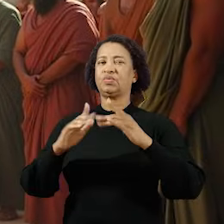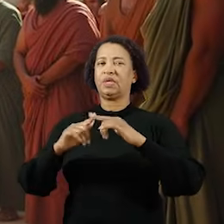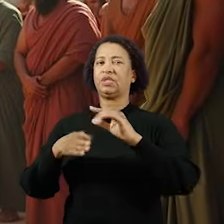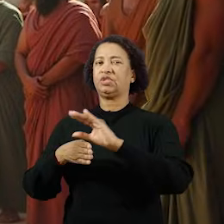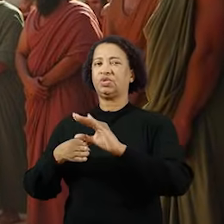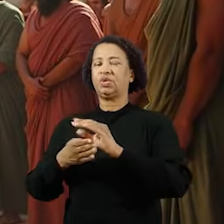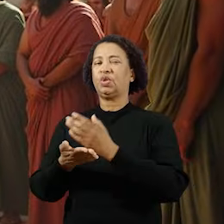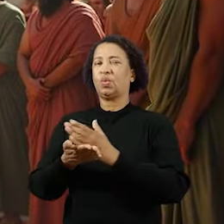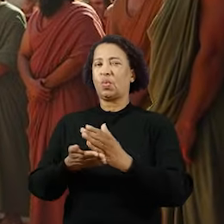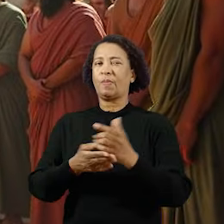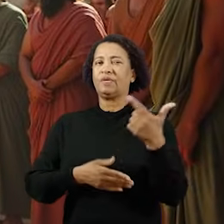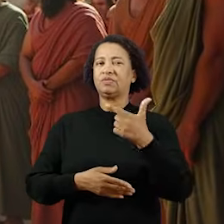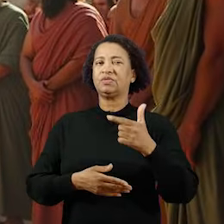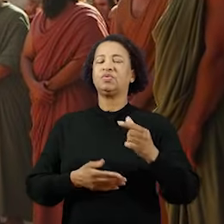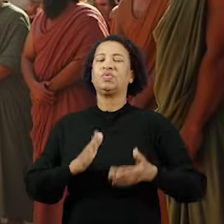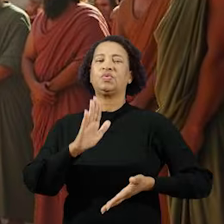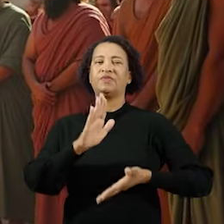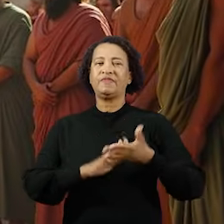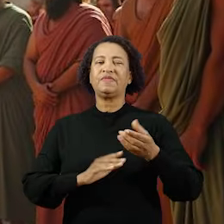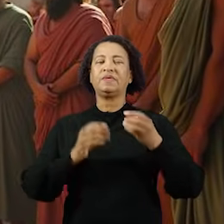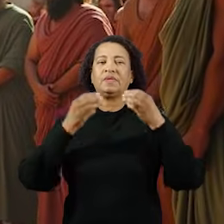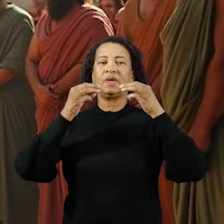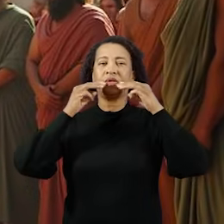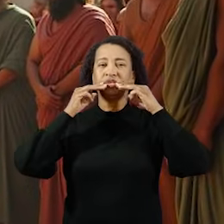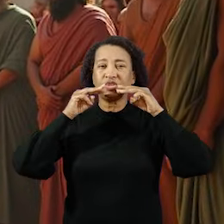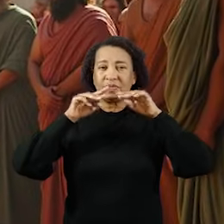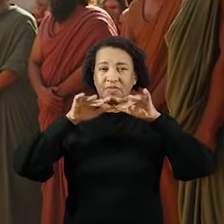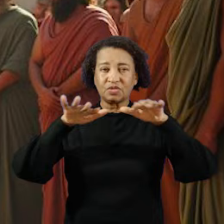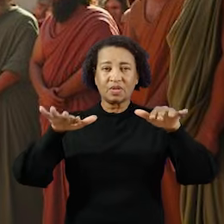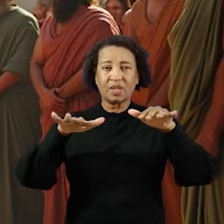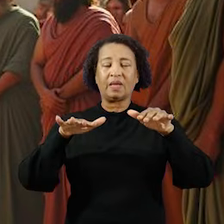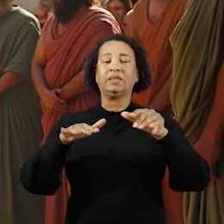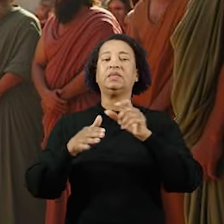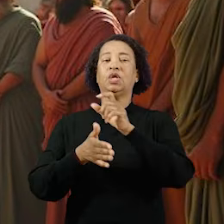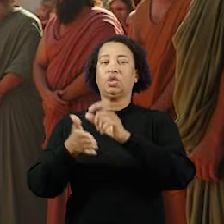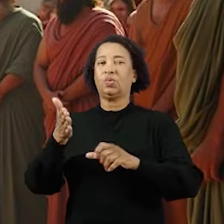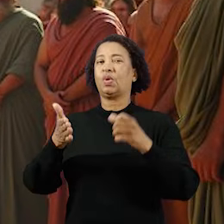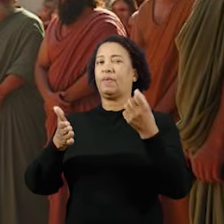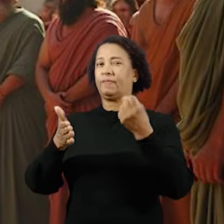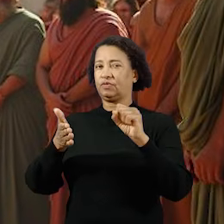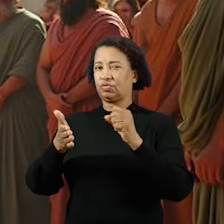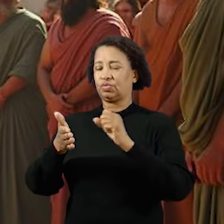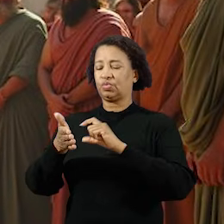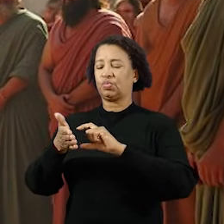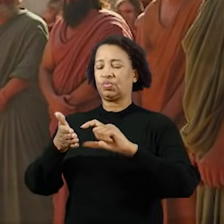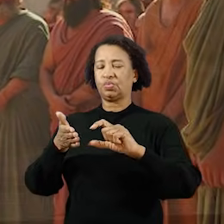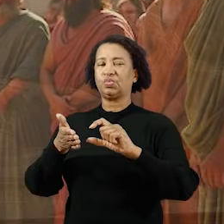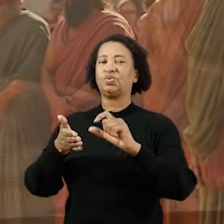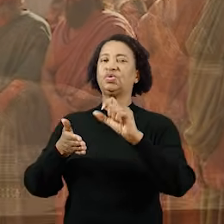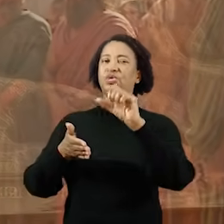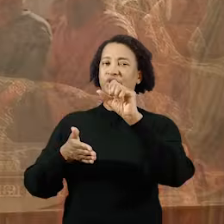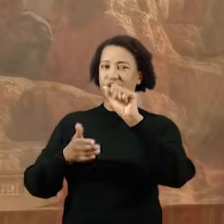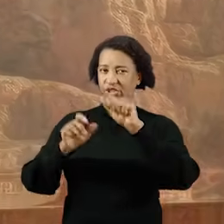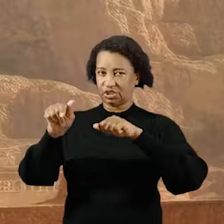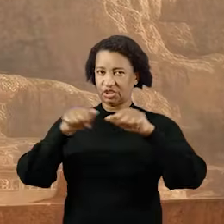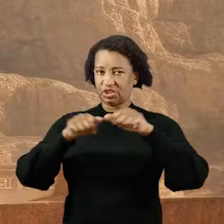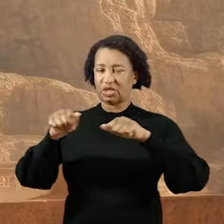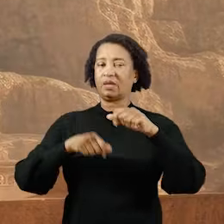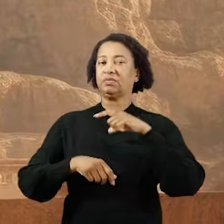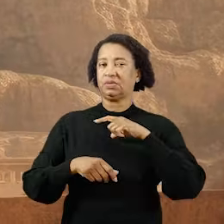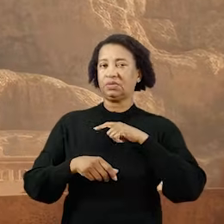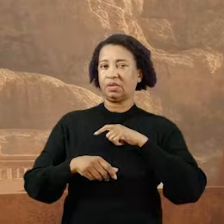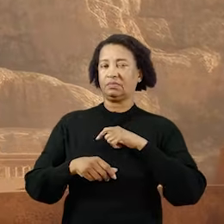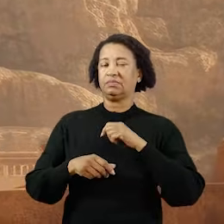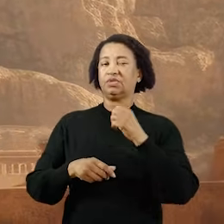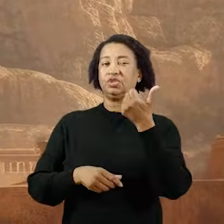sua segunda viagem missionária. Isso está relatado no capítulo 18 do livro de Atos. Ele passou 18 meses